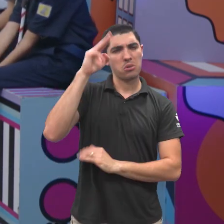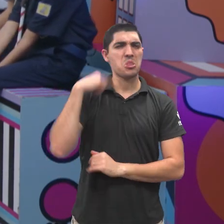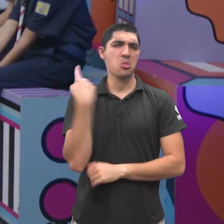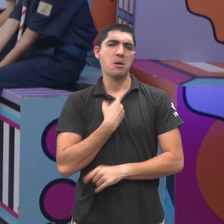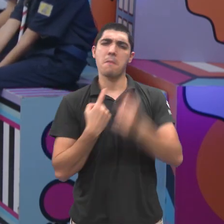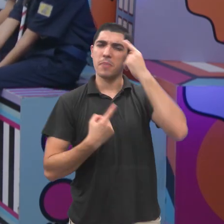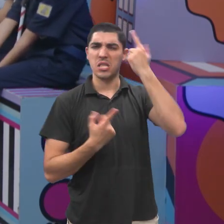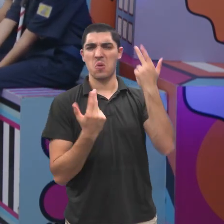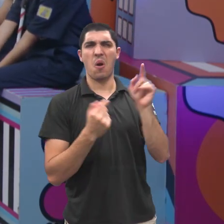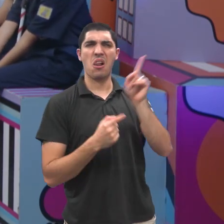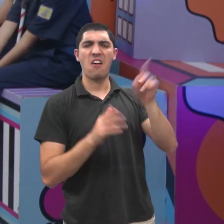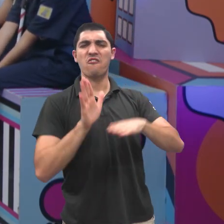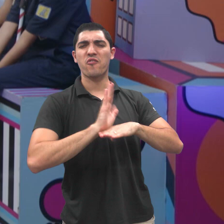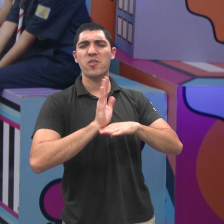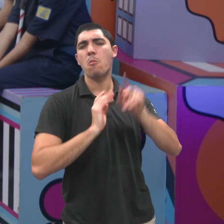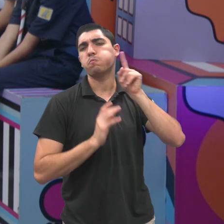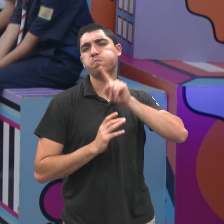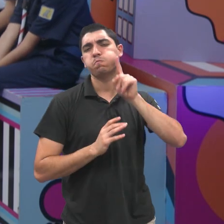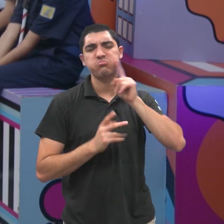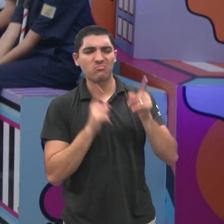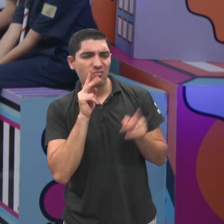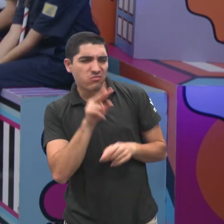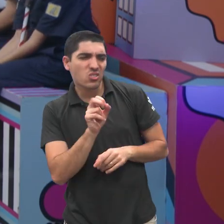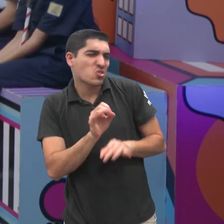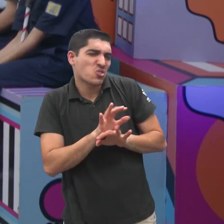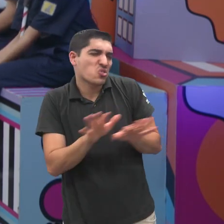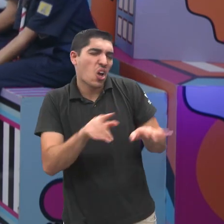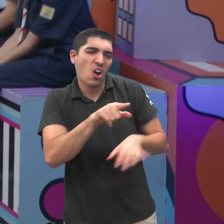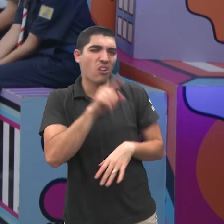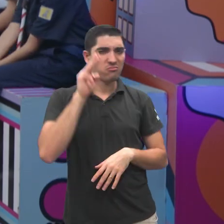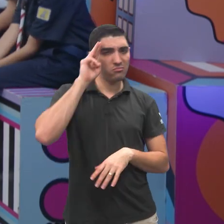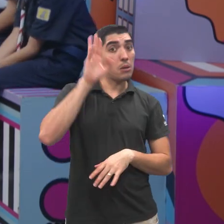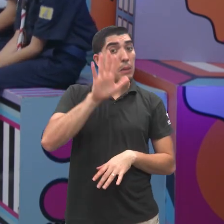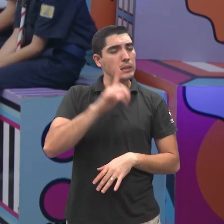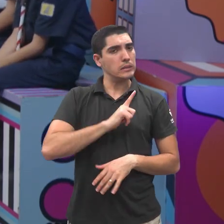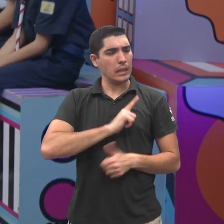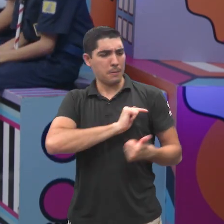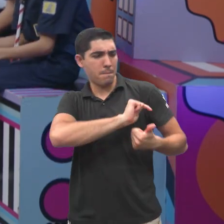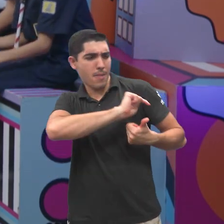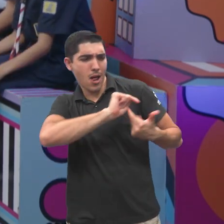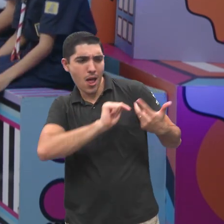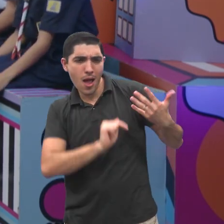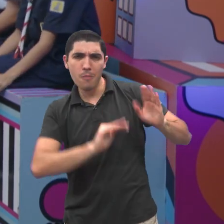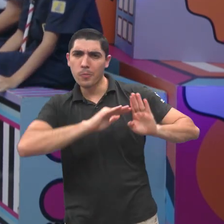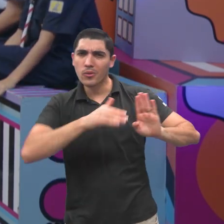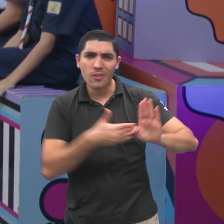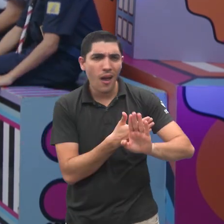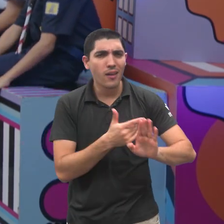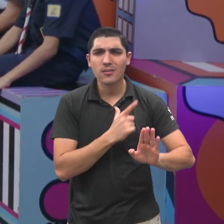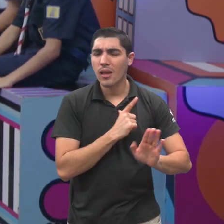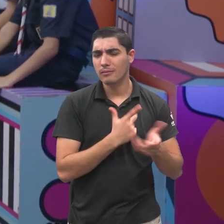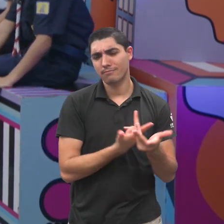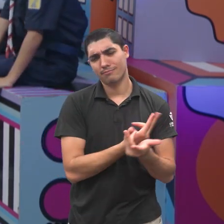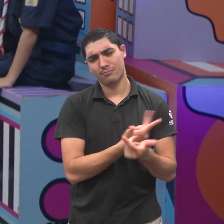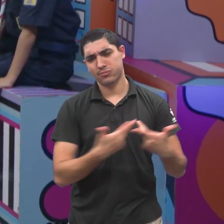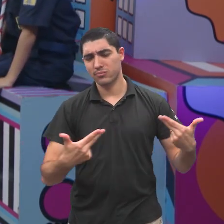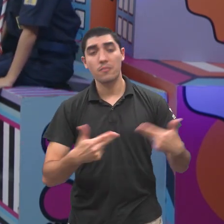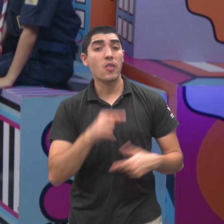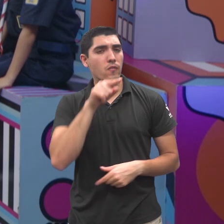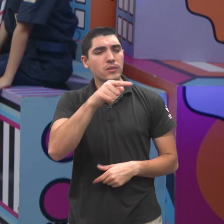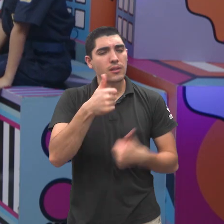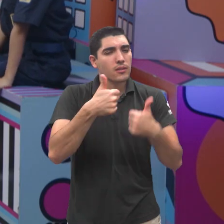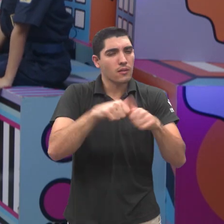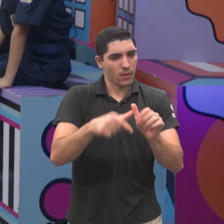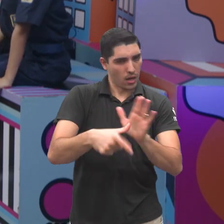dos filmes norte-americanos, e a gente estava trazendo algumas curiosidades. E o senhor estava contando pra gente que ser